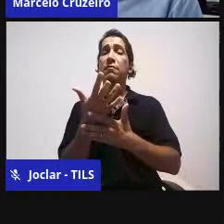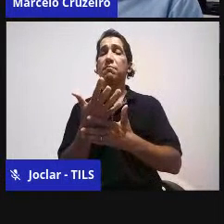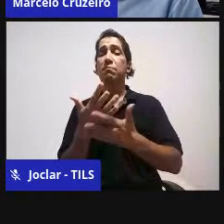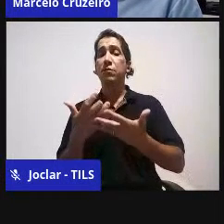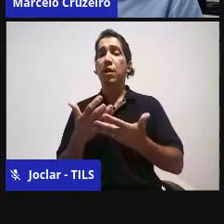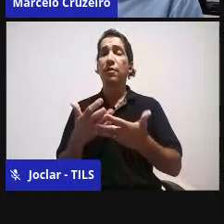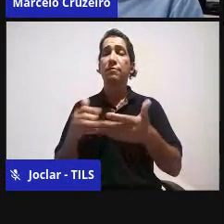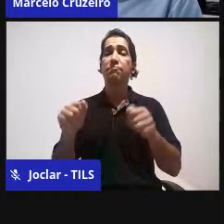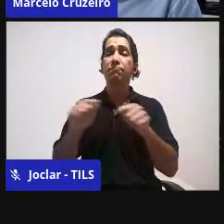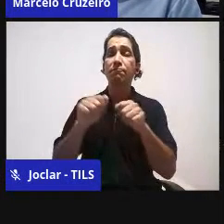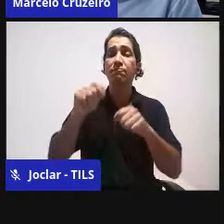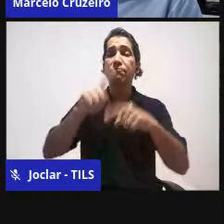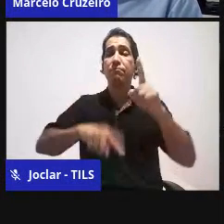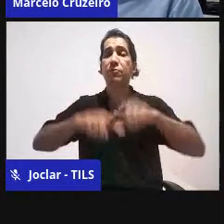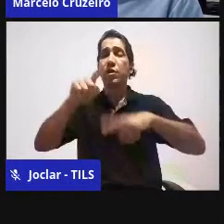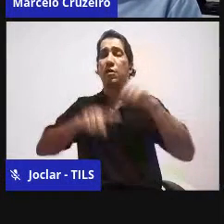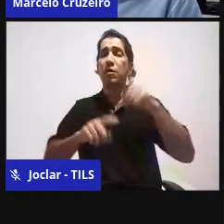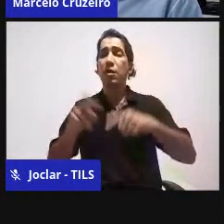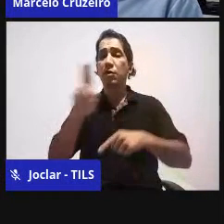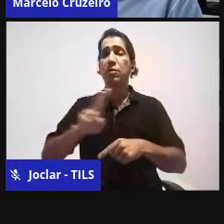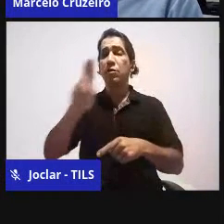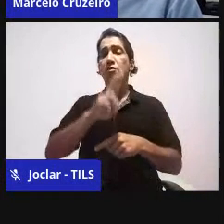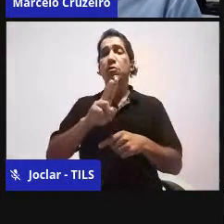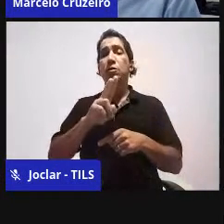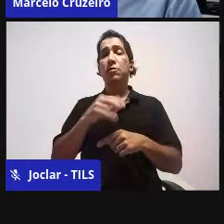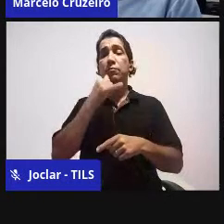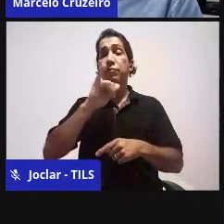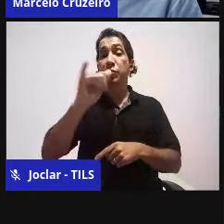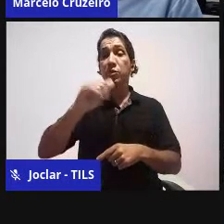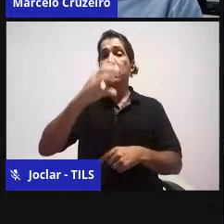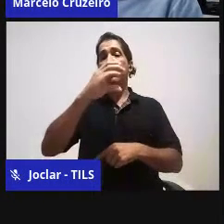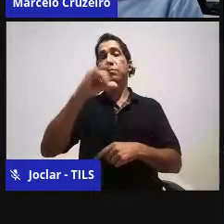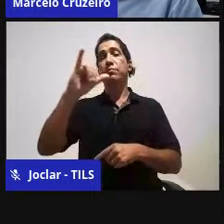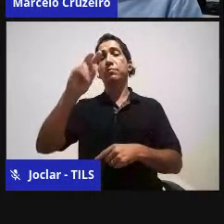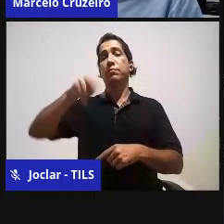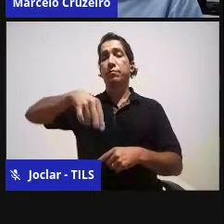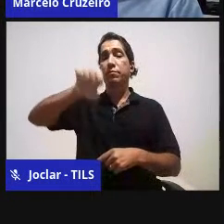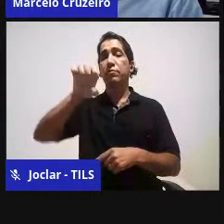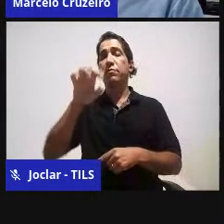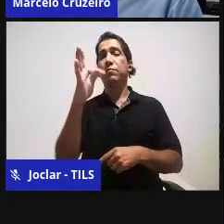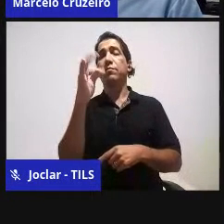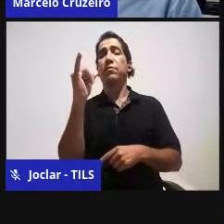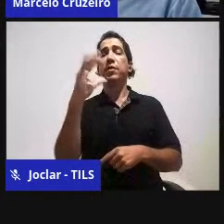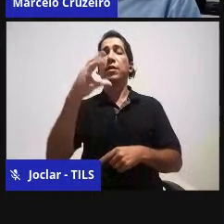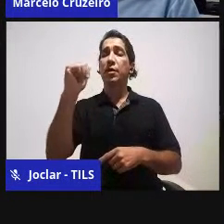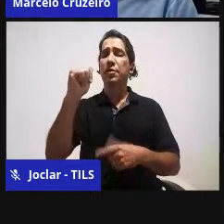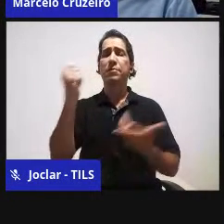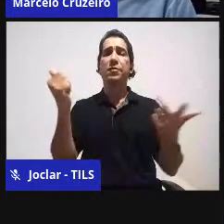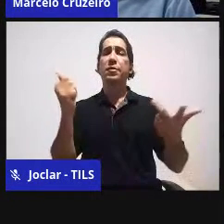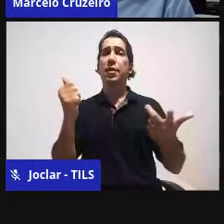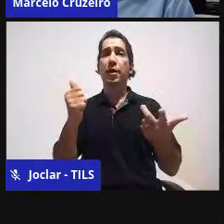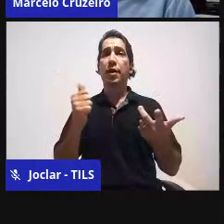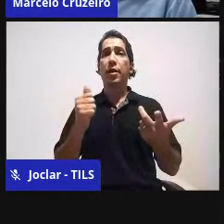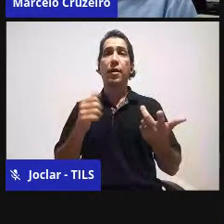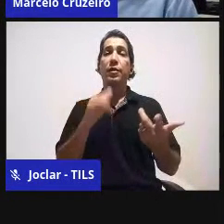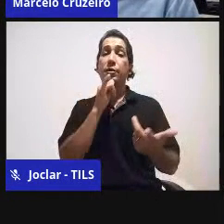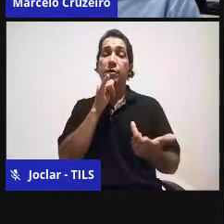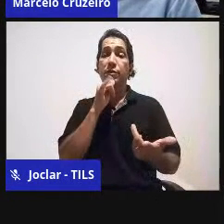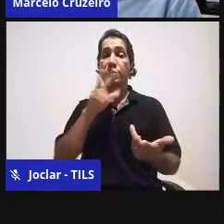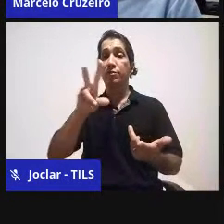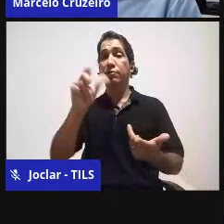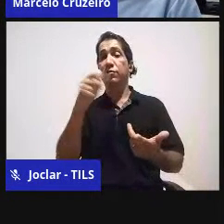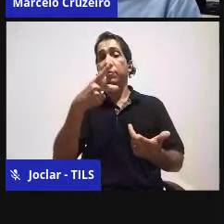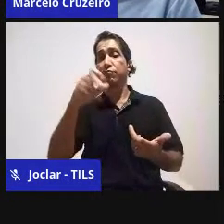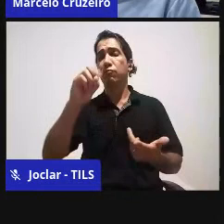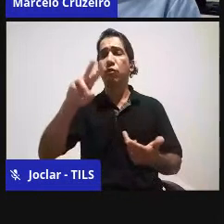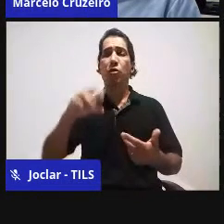materiais, né, utilizando a energia cinética, né, e inclusive o vapor. Né. A segunda revolução industrial foi a utilização